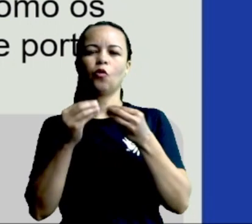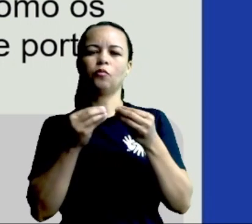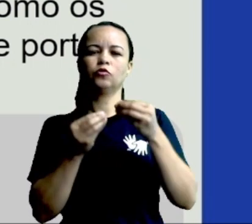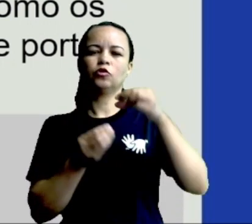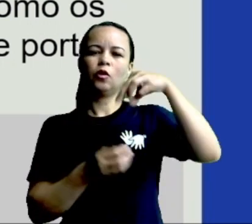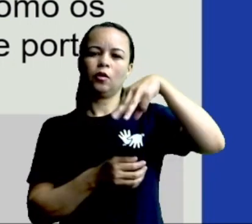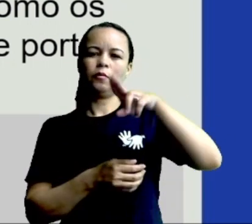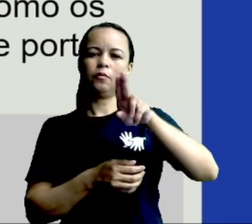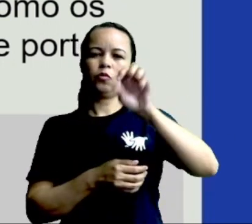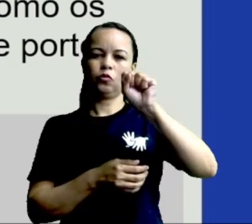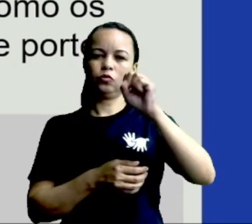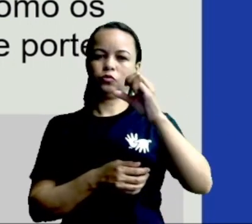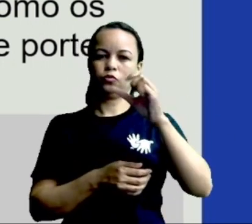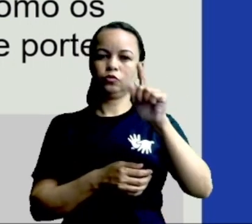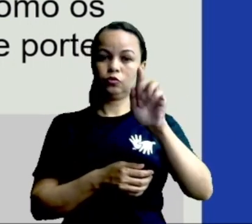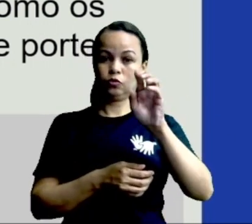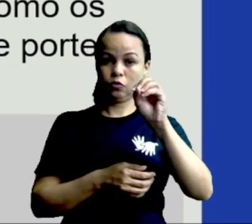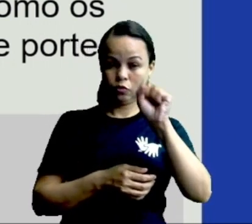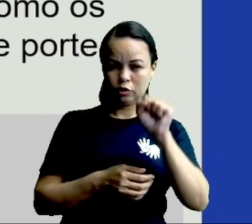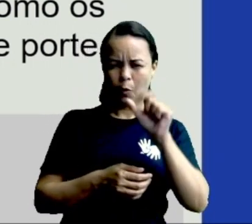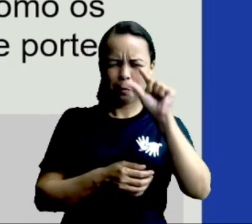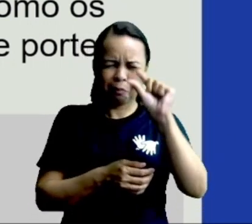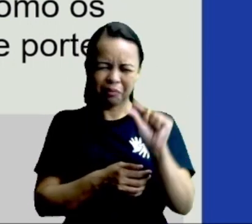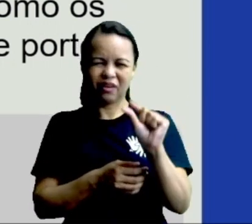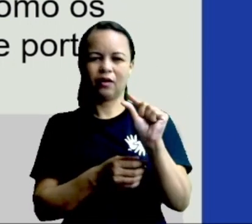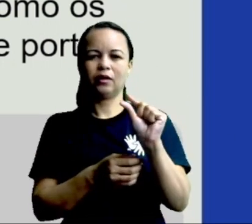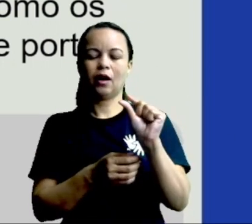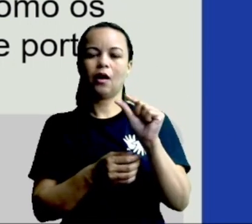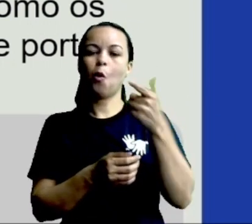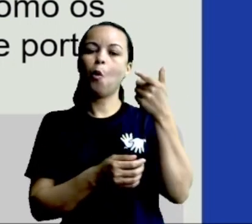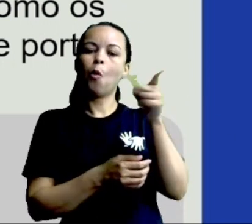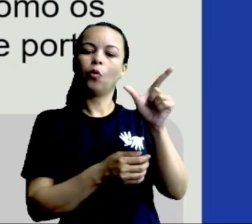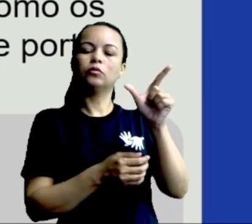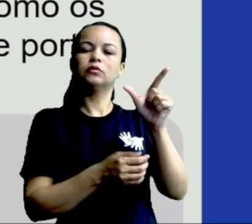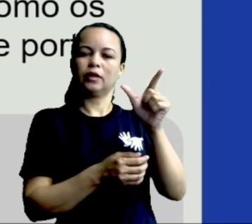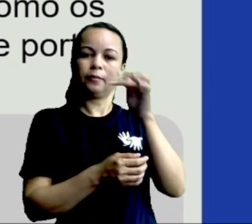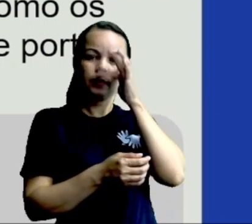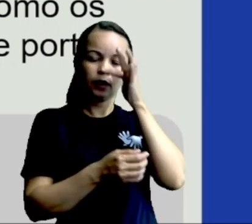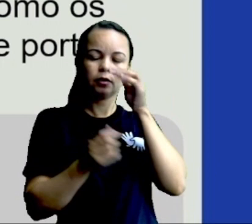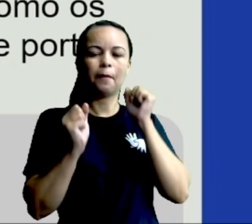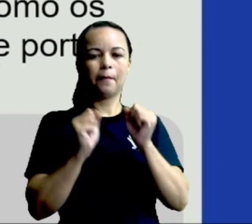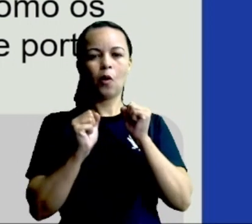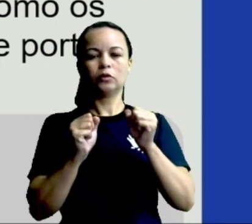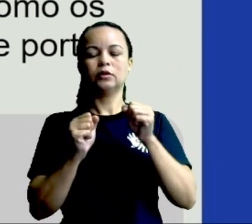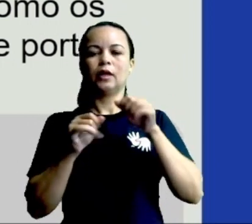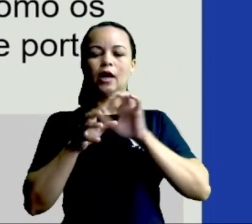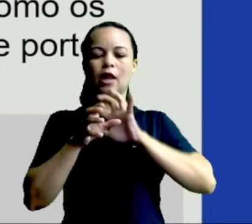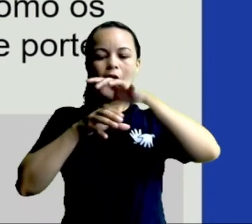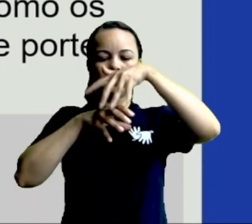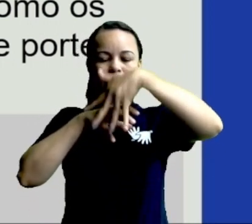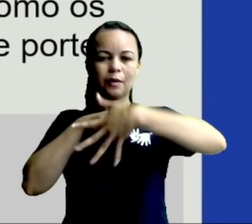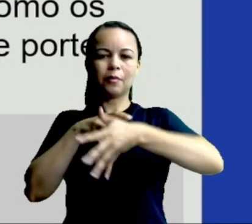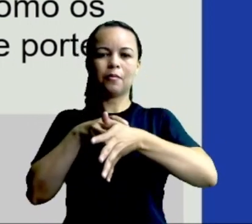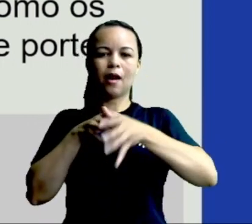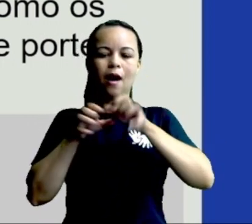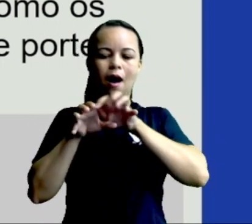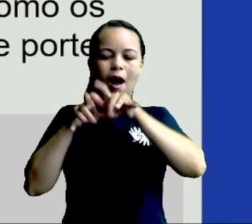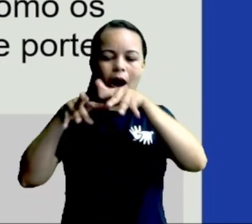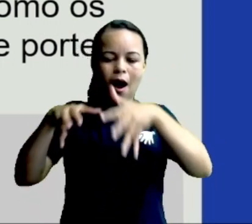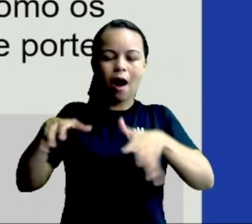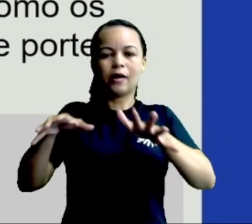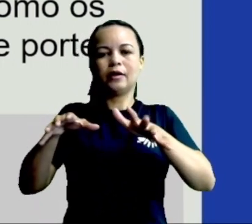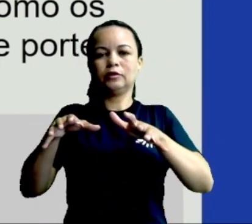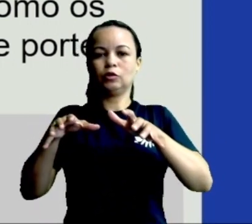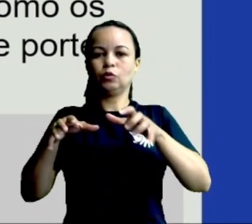musgos, são muito pequenas. Outras podem ter grande porte, como as samambaia-sul, que atingem